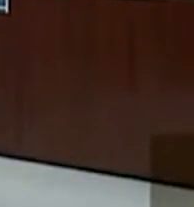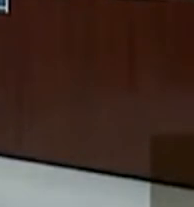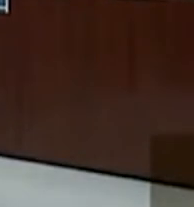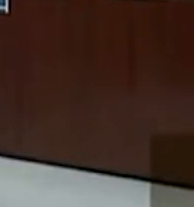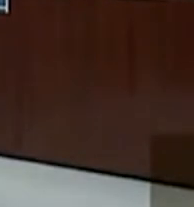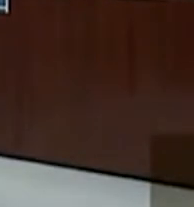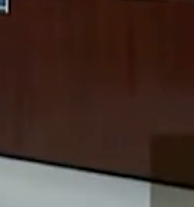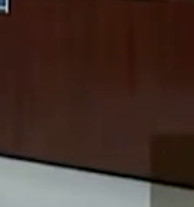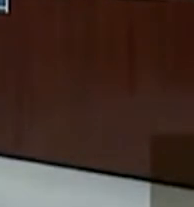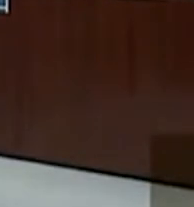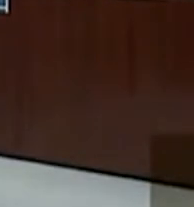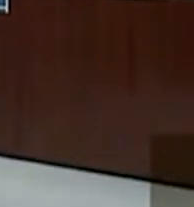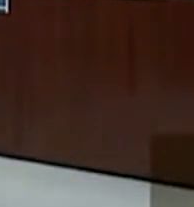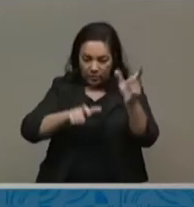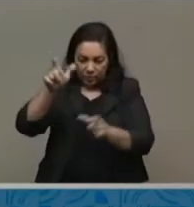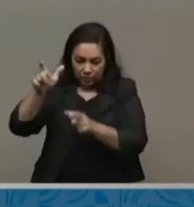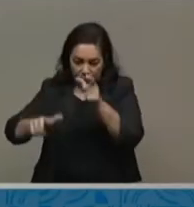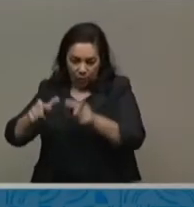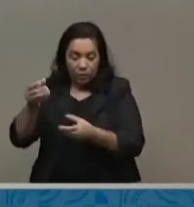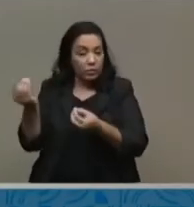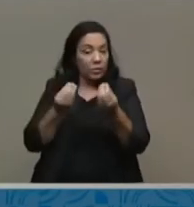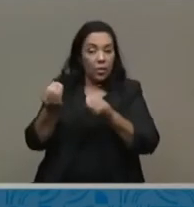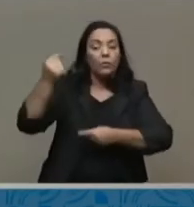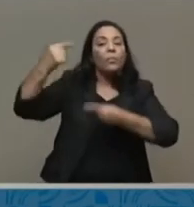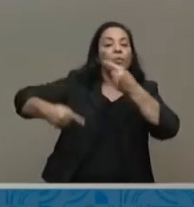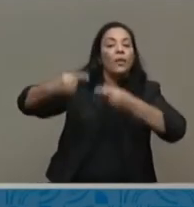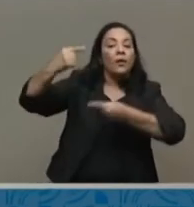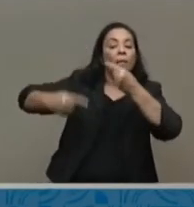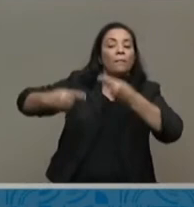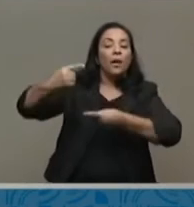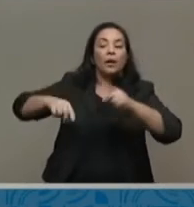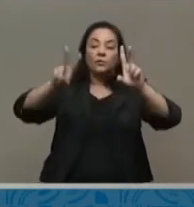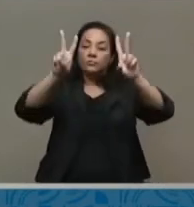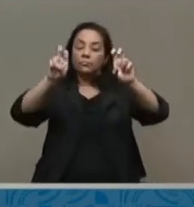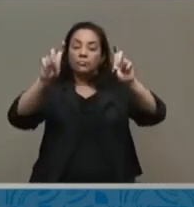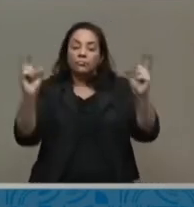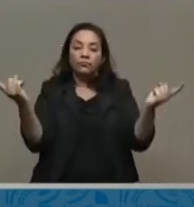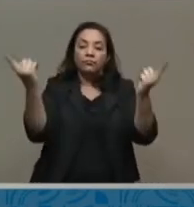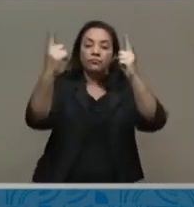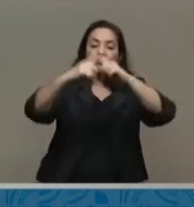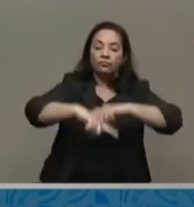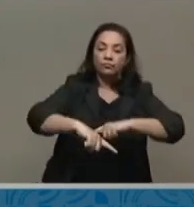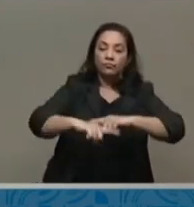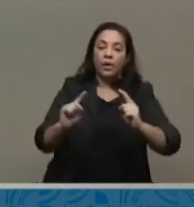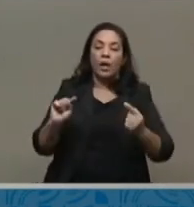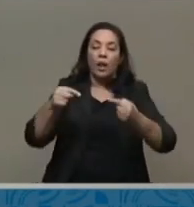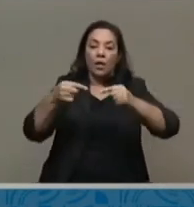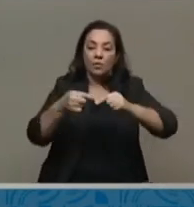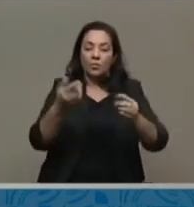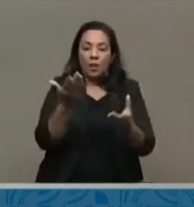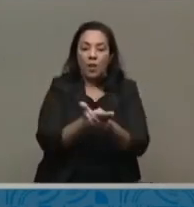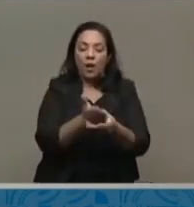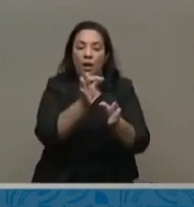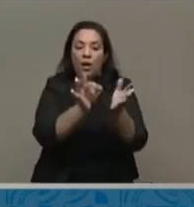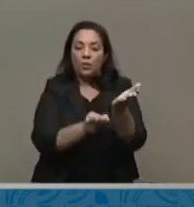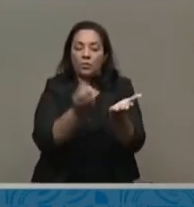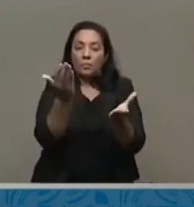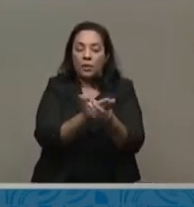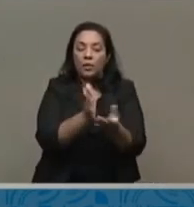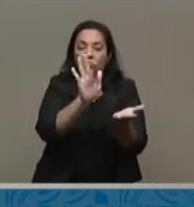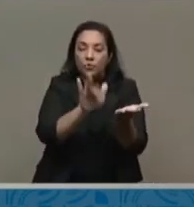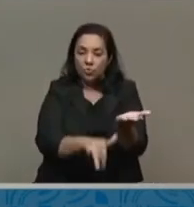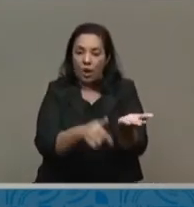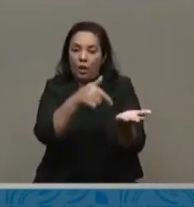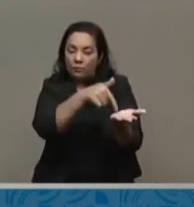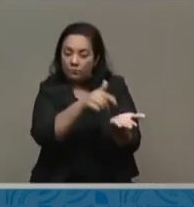presidente do Superior Tribunal de Justiça Ministra Maria Teresa de Assis Moura destacou a relevância dos debates realizados durante